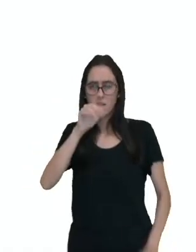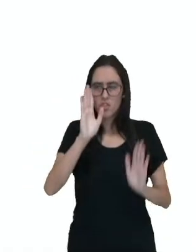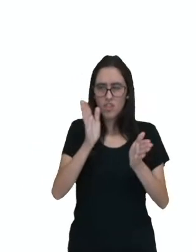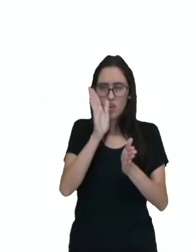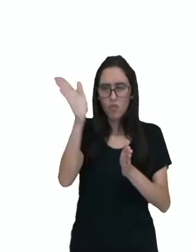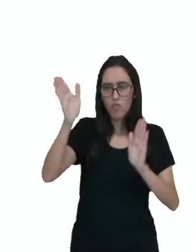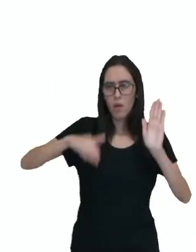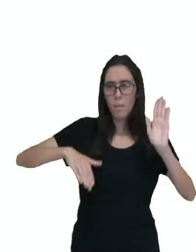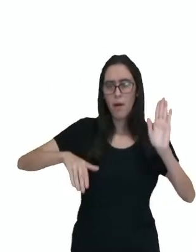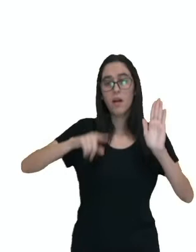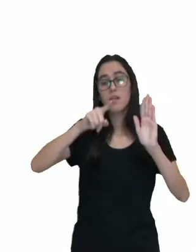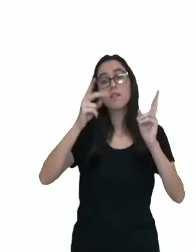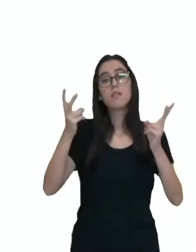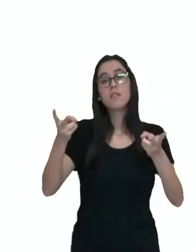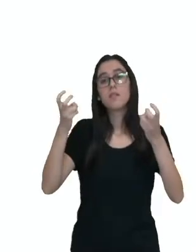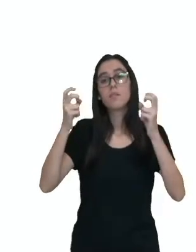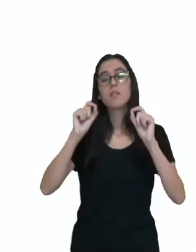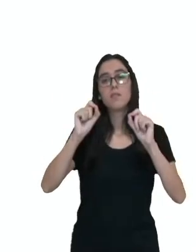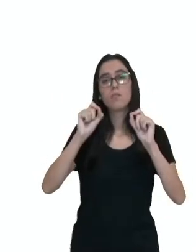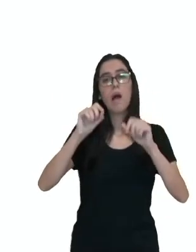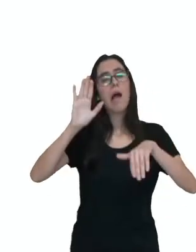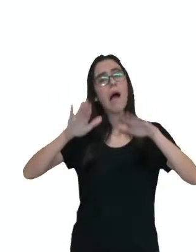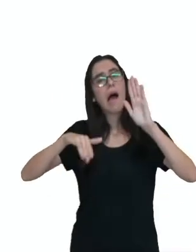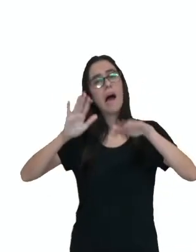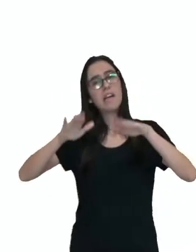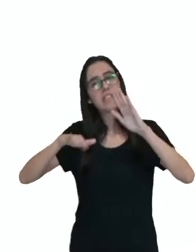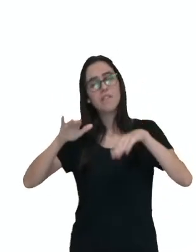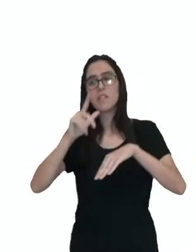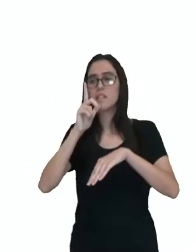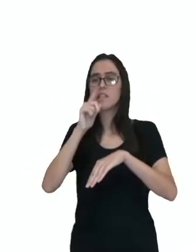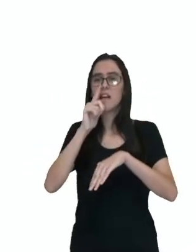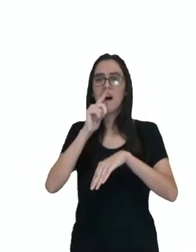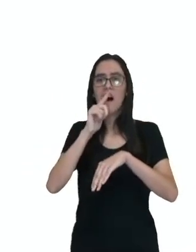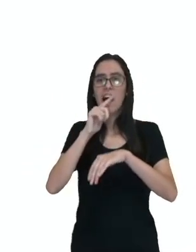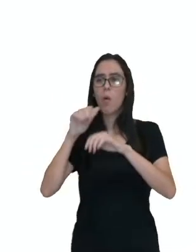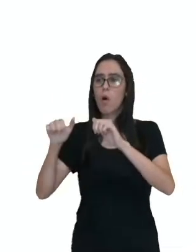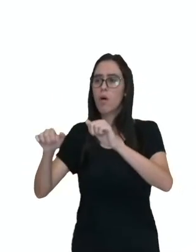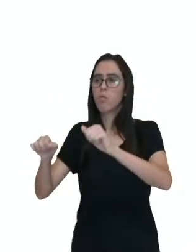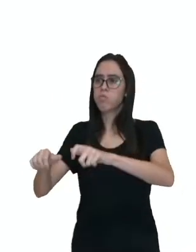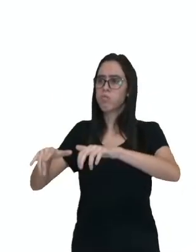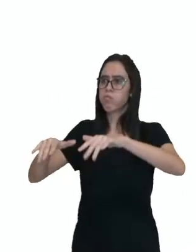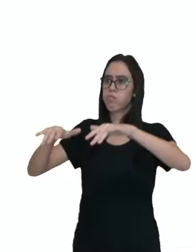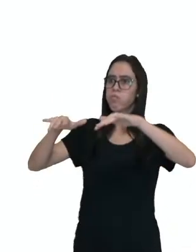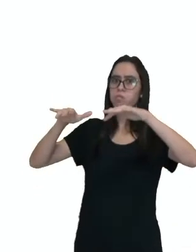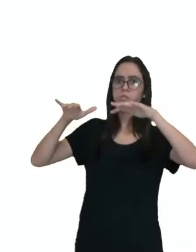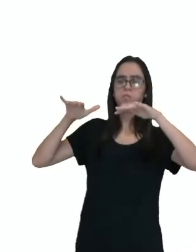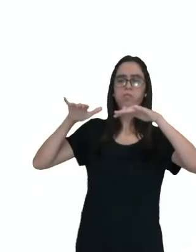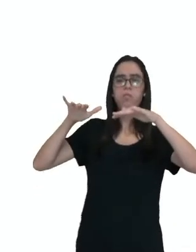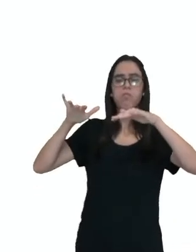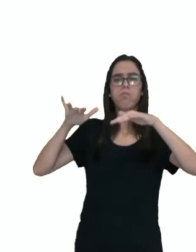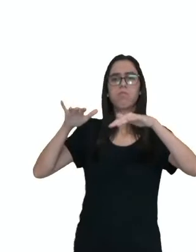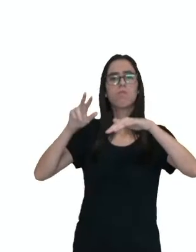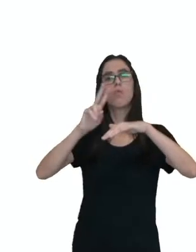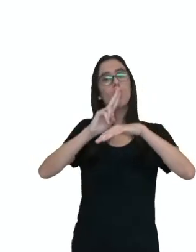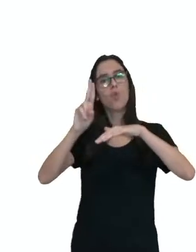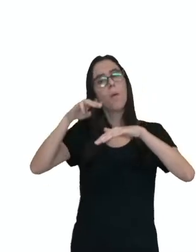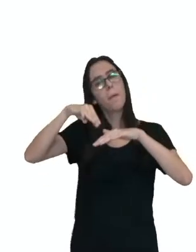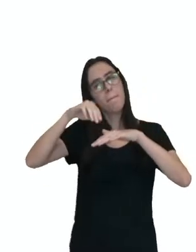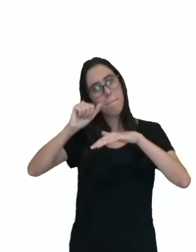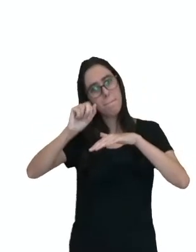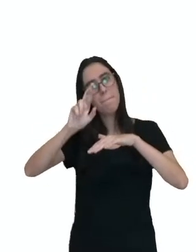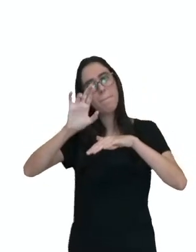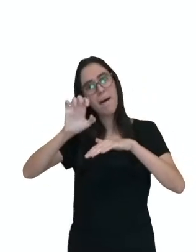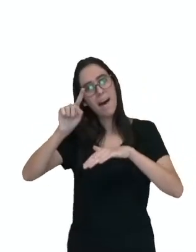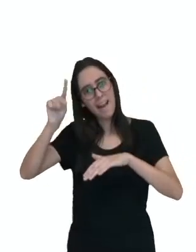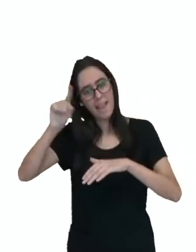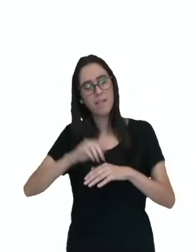deve ter reparado que em algumas horas do dia a maré engole parte da praia. Esse fenômeno periódico se chama maré. Newton